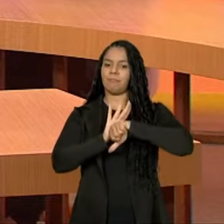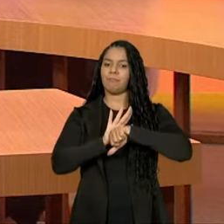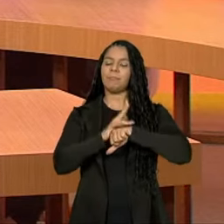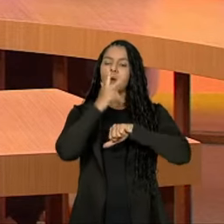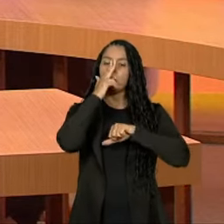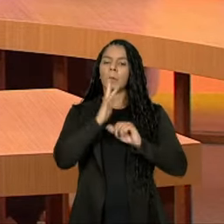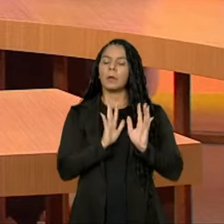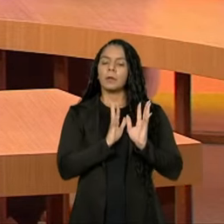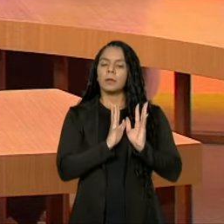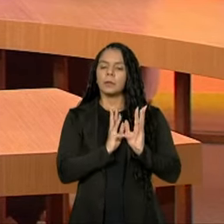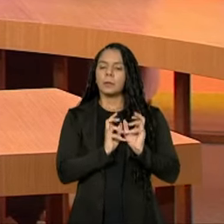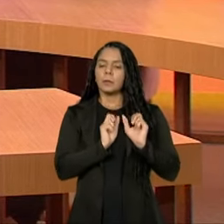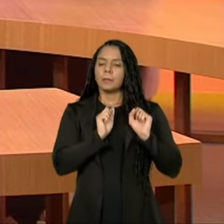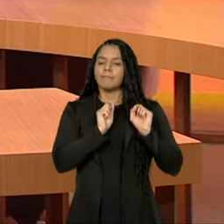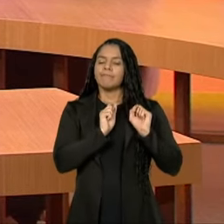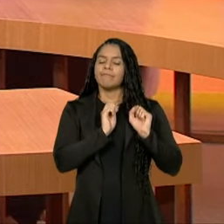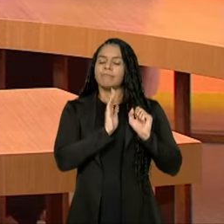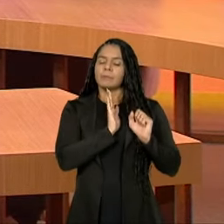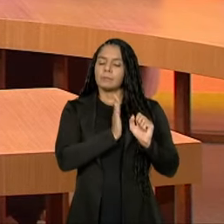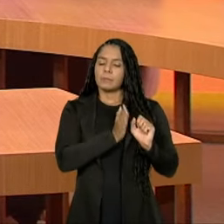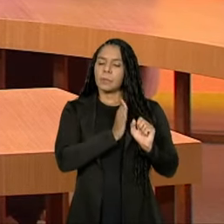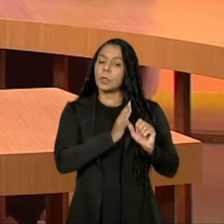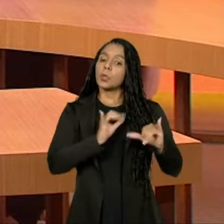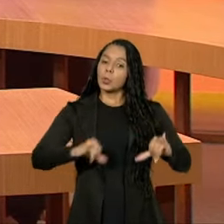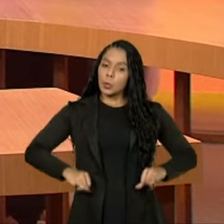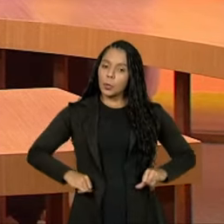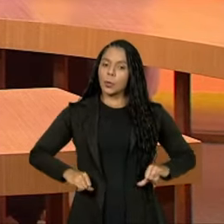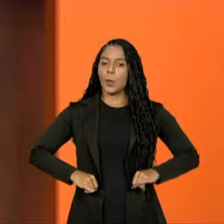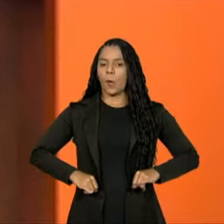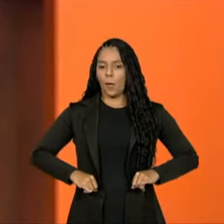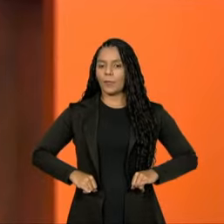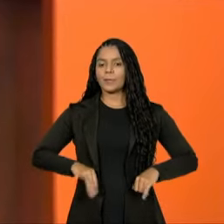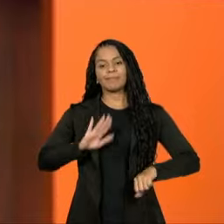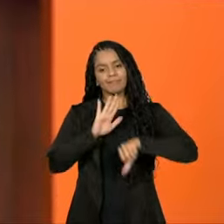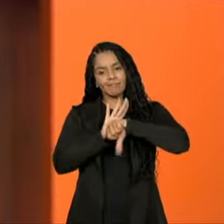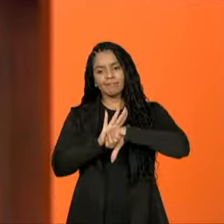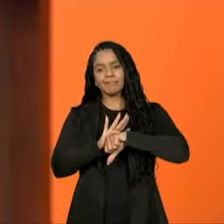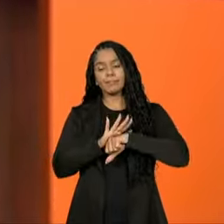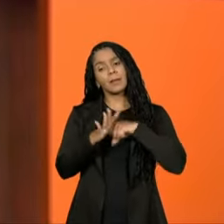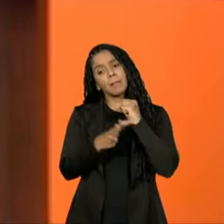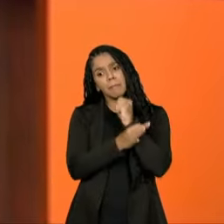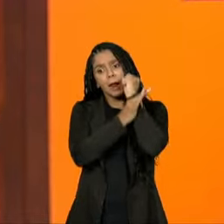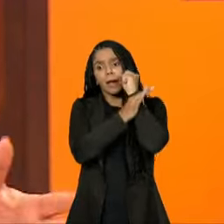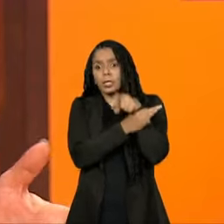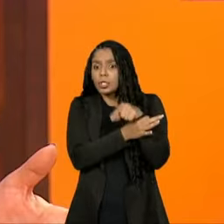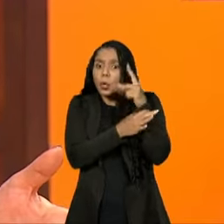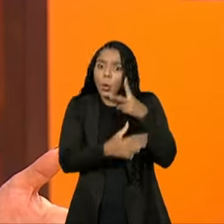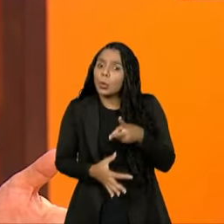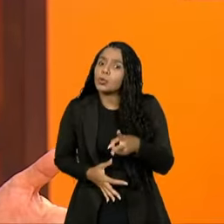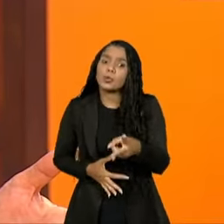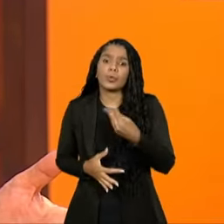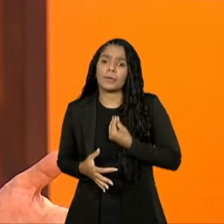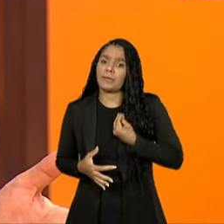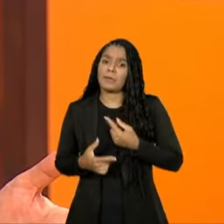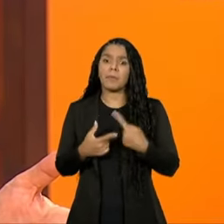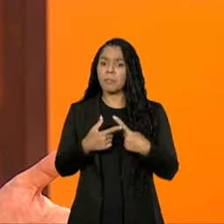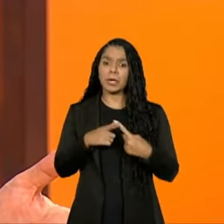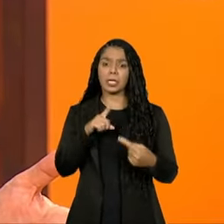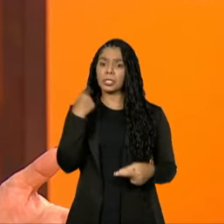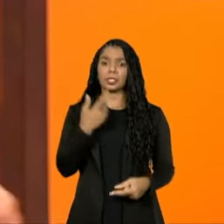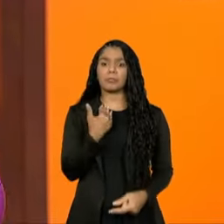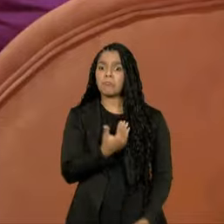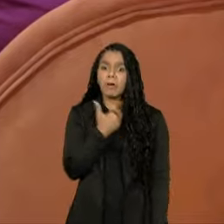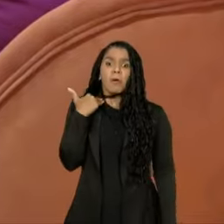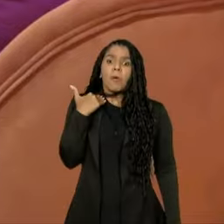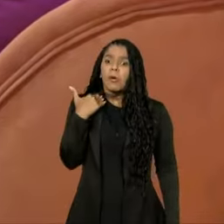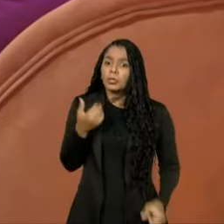apazigua o coração de quem sofre a injustiça para garantir a essa pessoa uma sobrevivência, porque senão a gente morre com as pessoas que